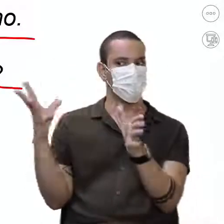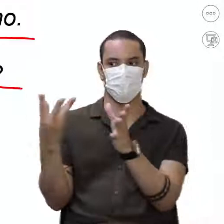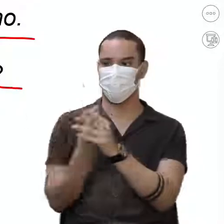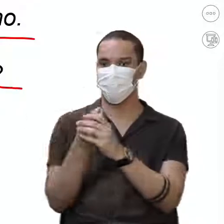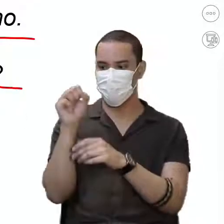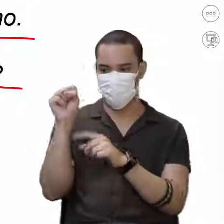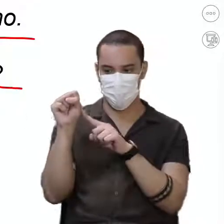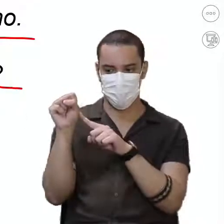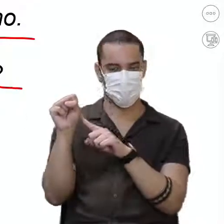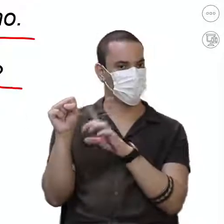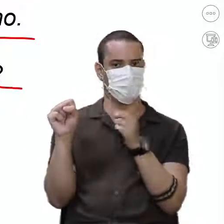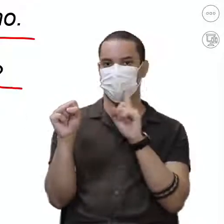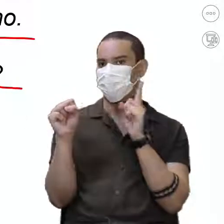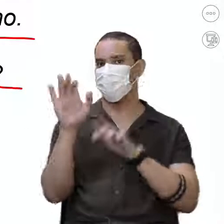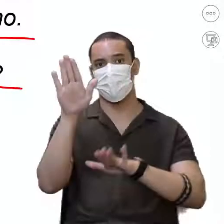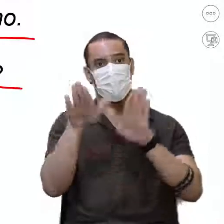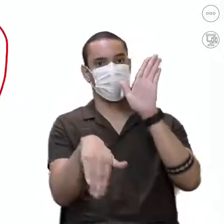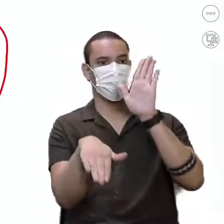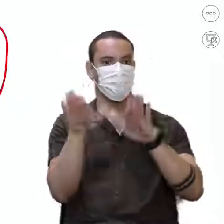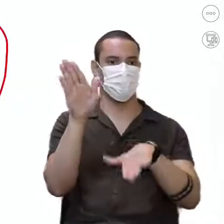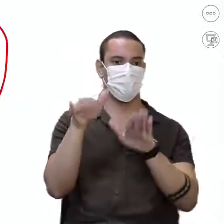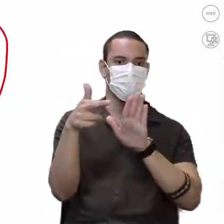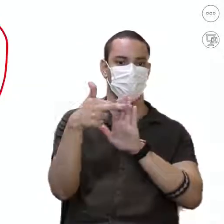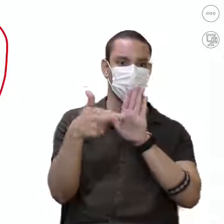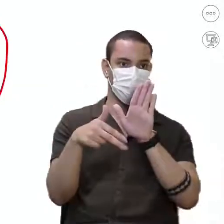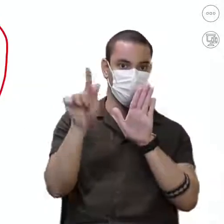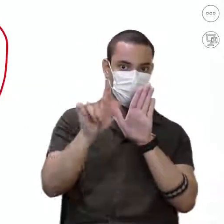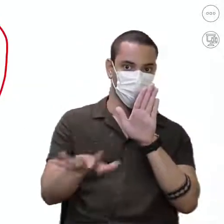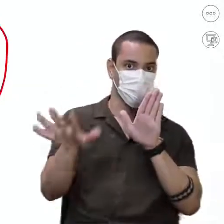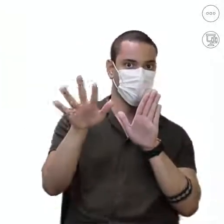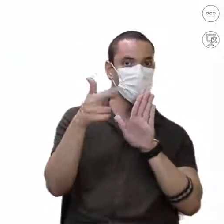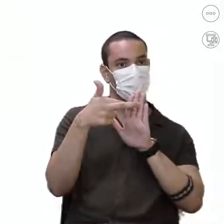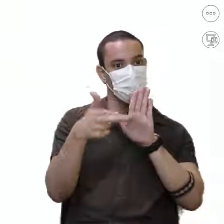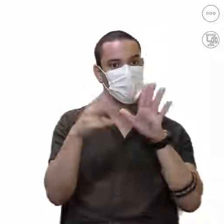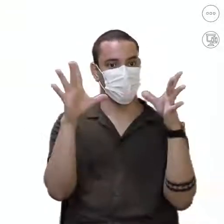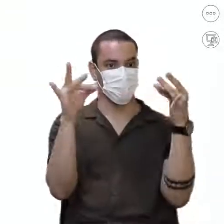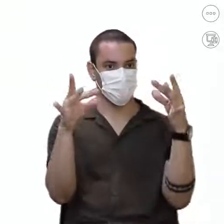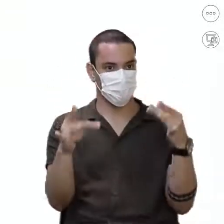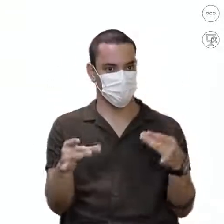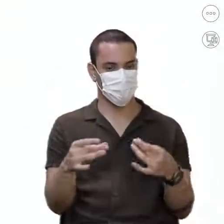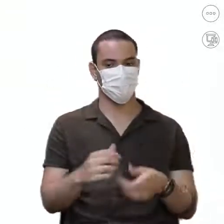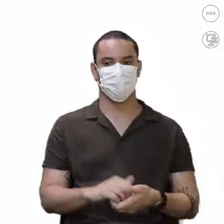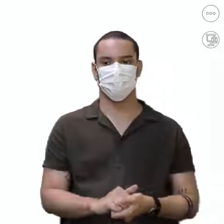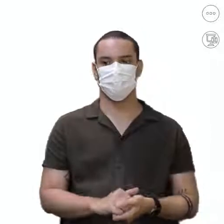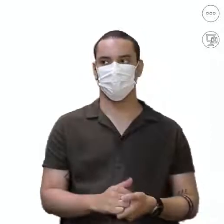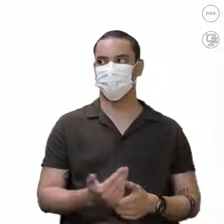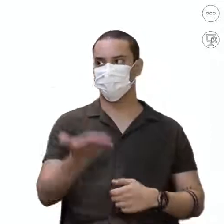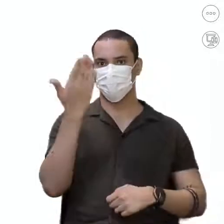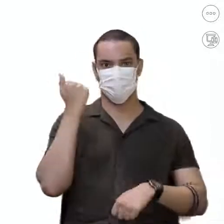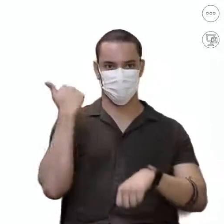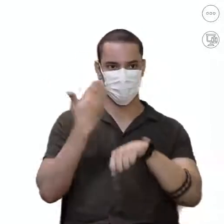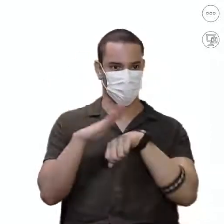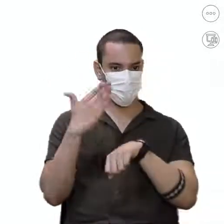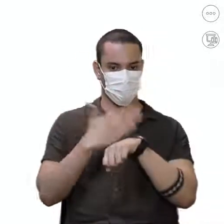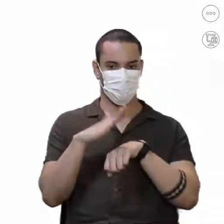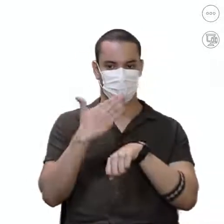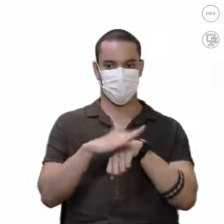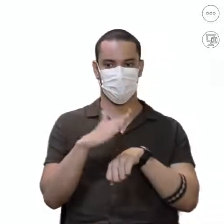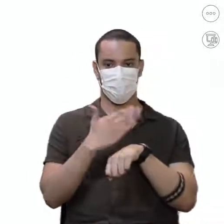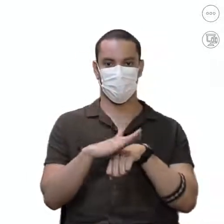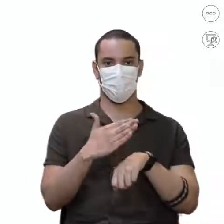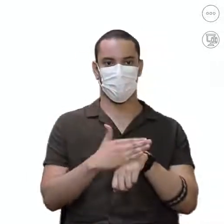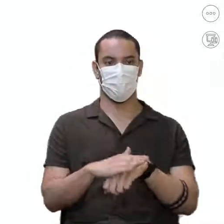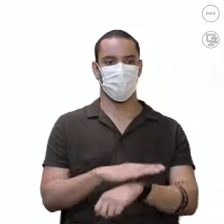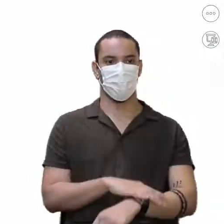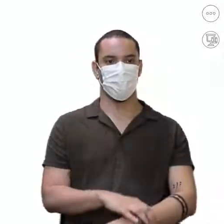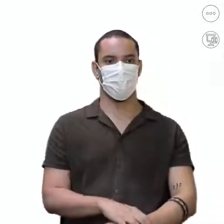plural. Tem que ficar atento a isso. Nem sempre é a regra geral. Alright? Let's practice. Vamos praticar